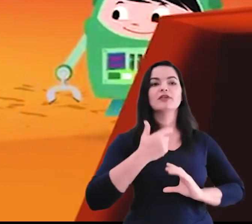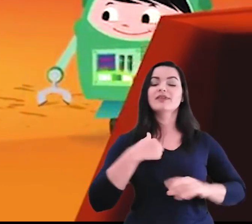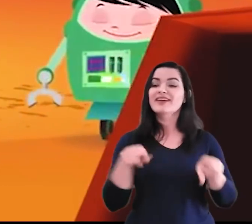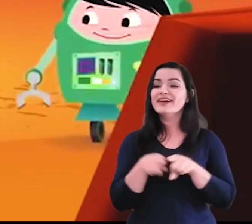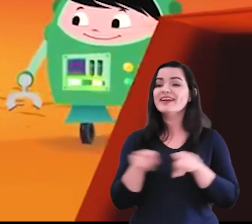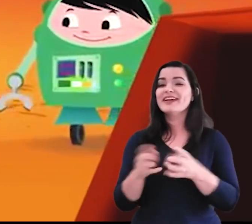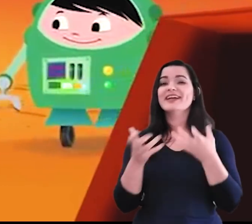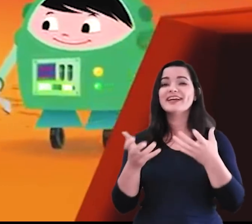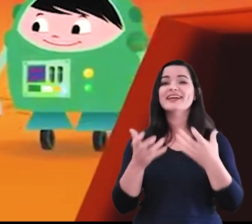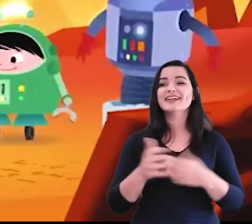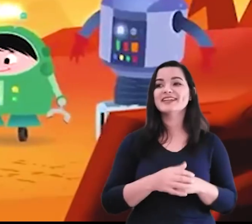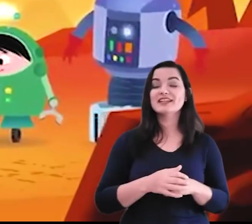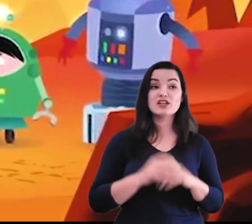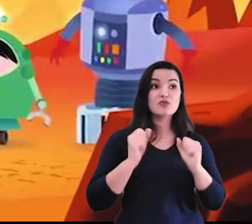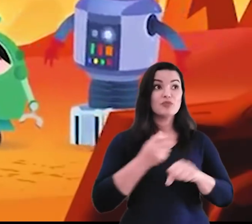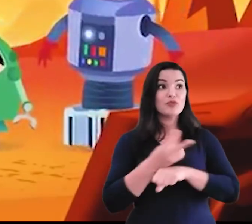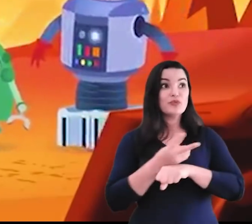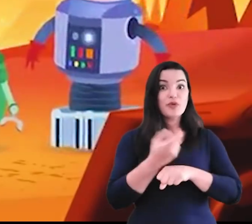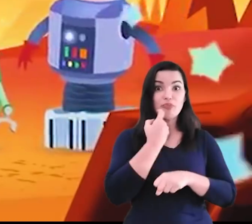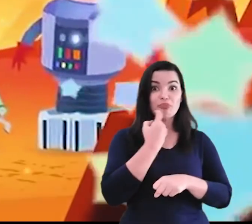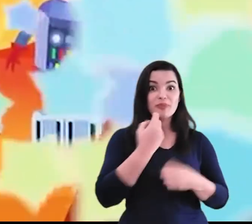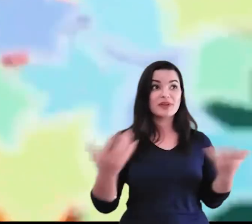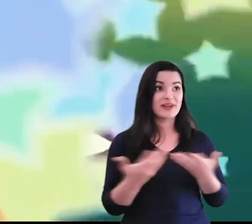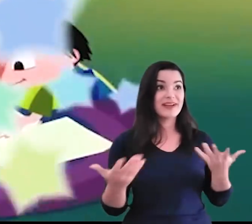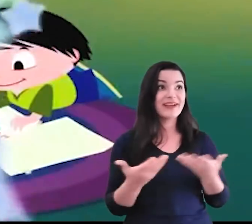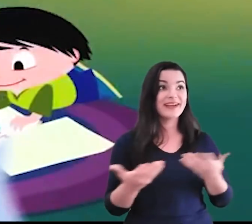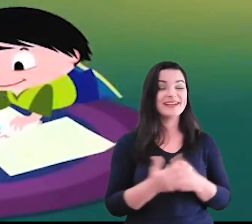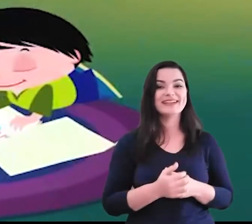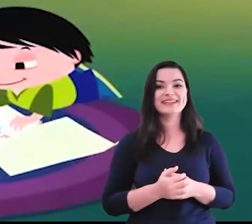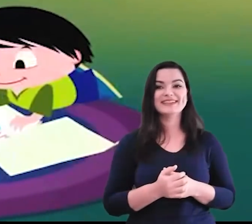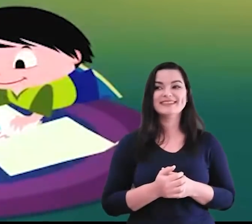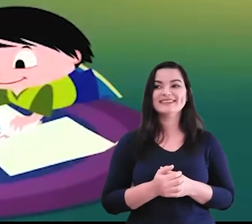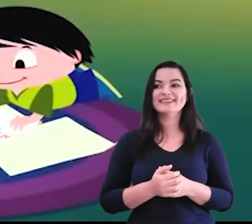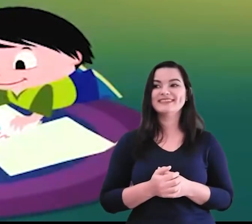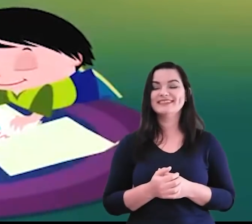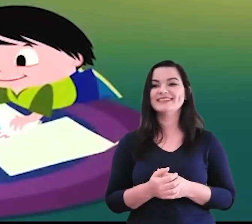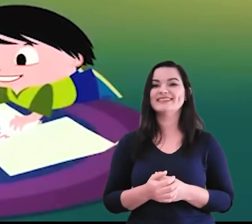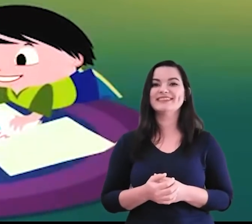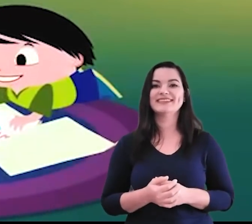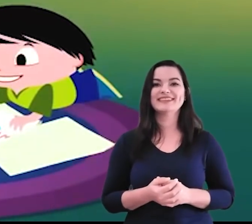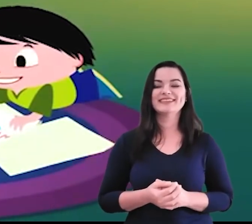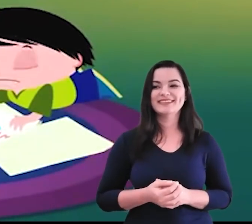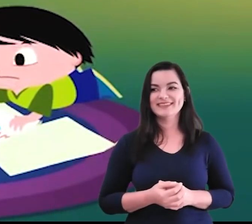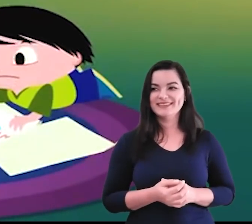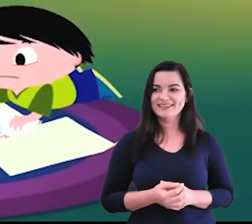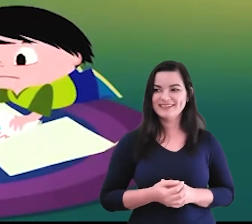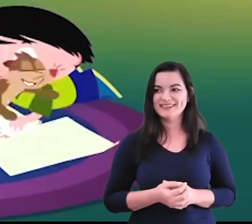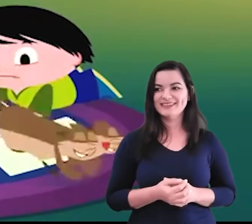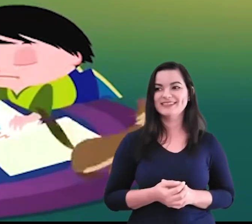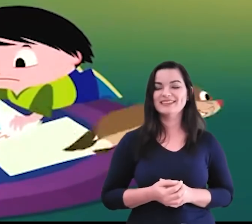Podemos procurar os peixes agora?